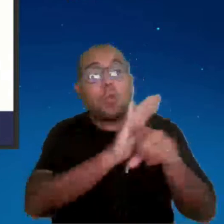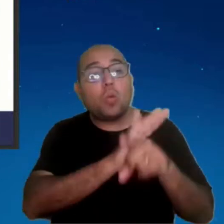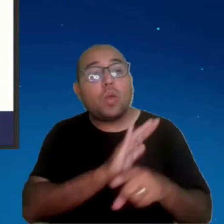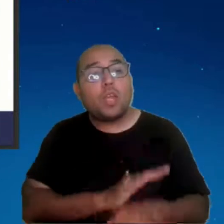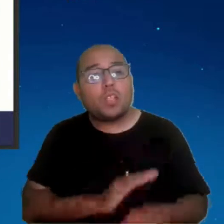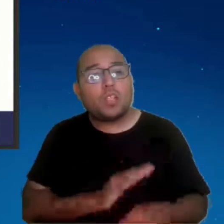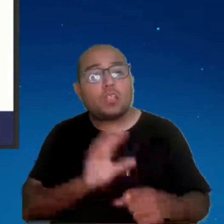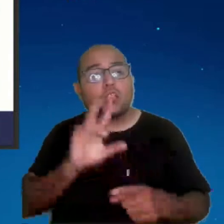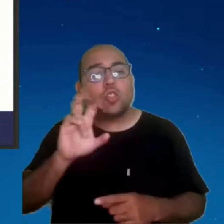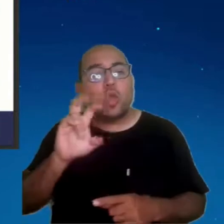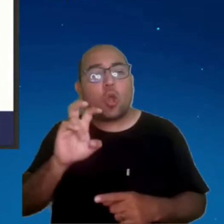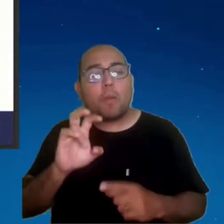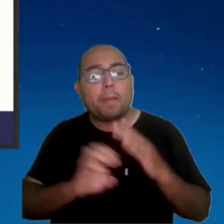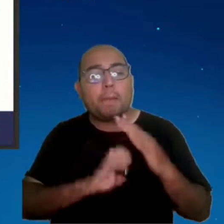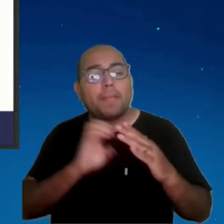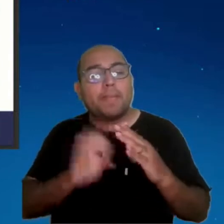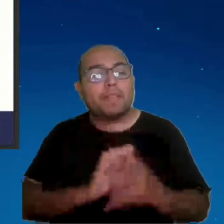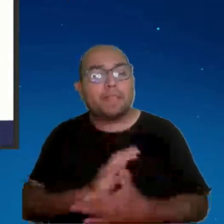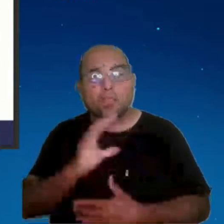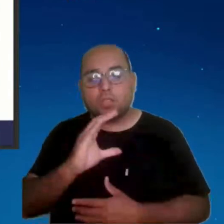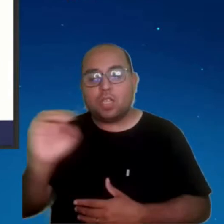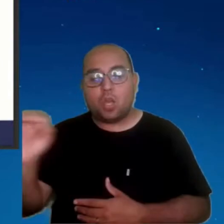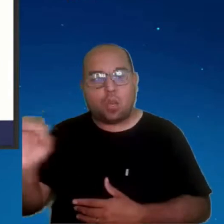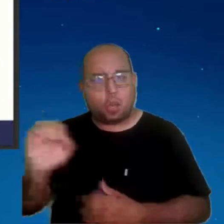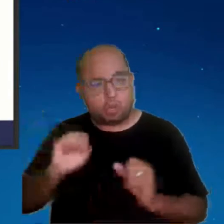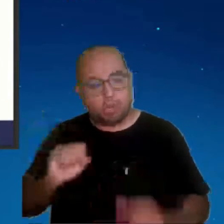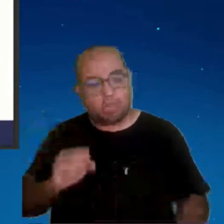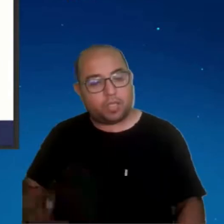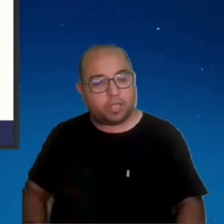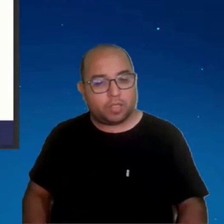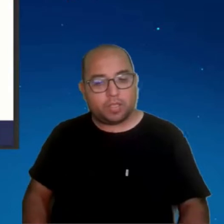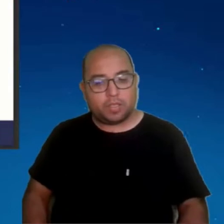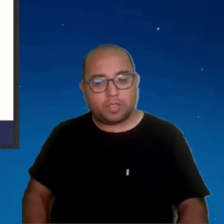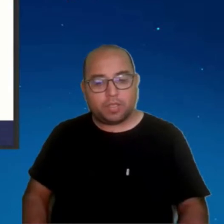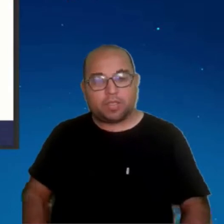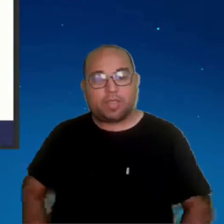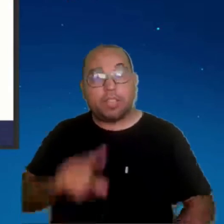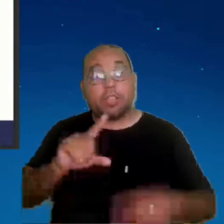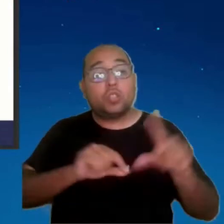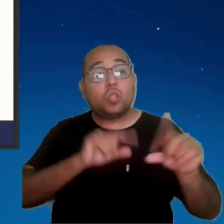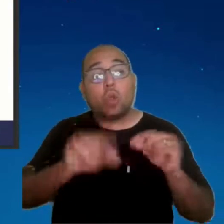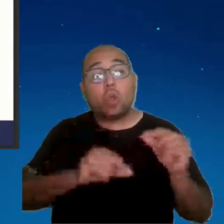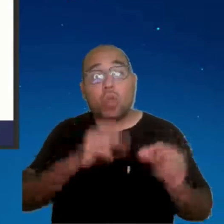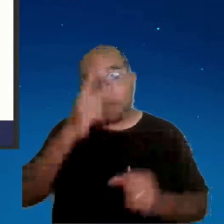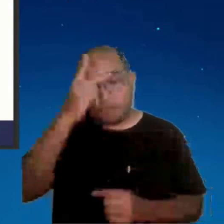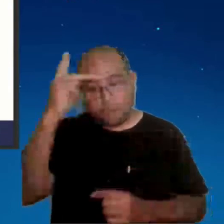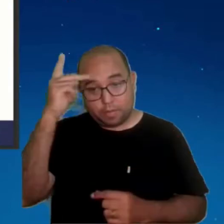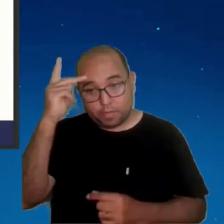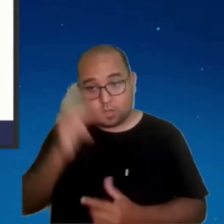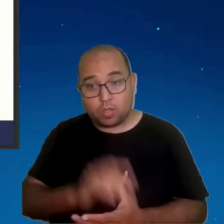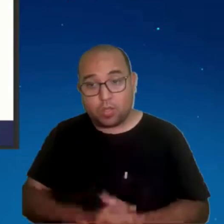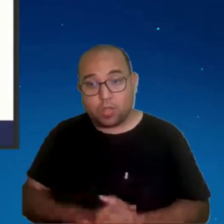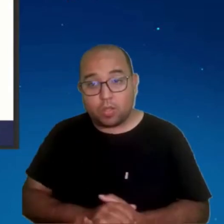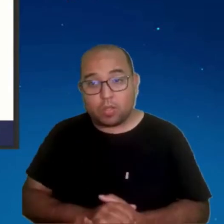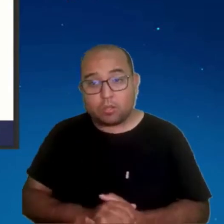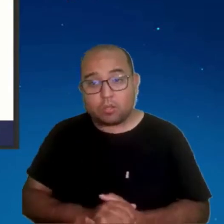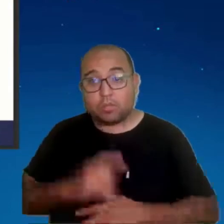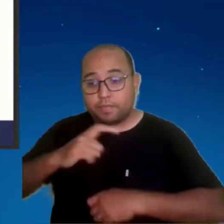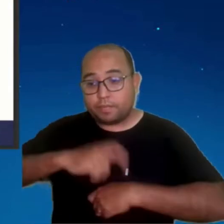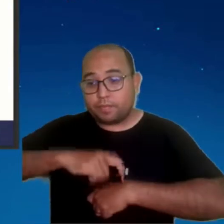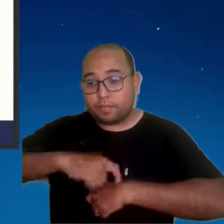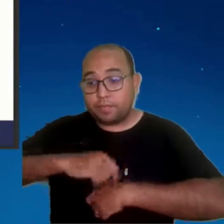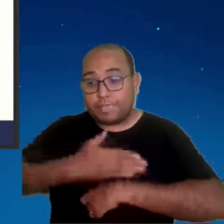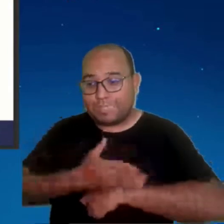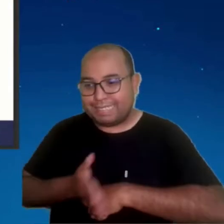empresa, o CEO, pode fazer. Selecionar talentos, vamos lá, né? Porque assim, eu acho que eu estou aí com tempo